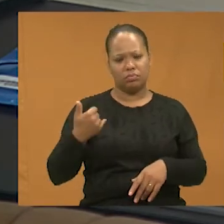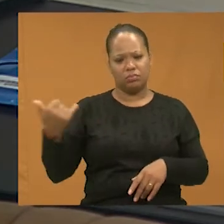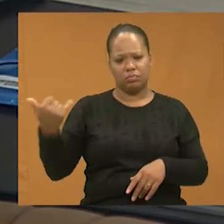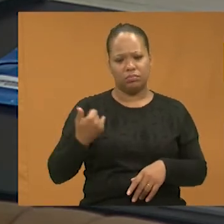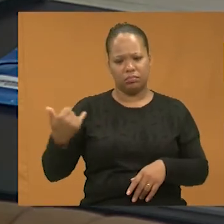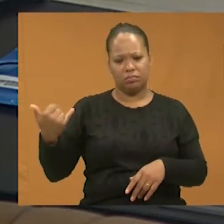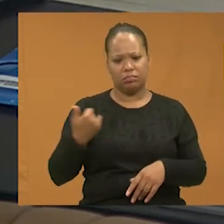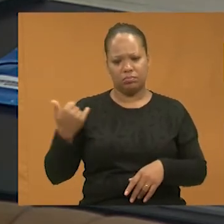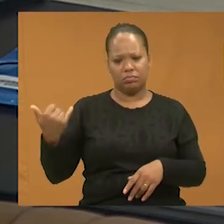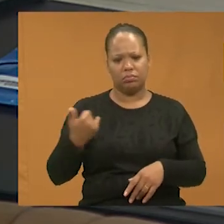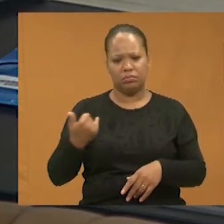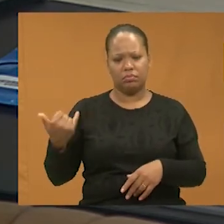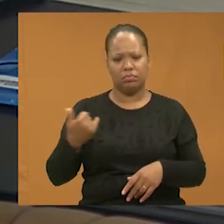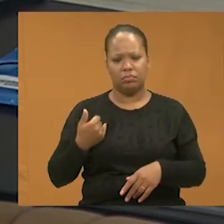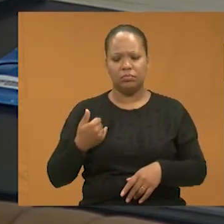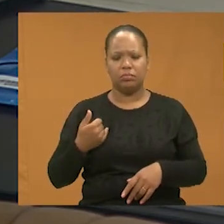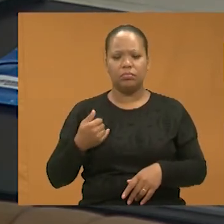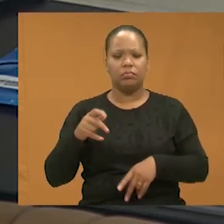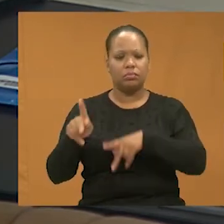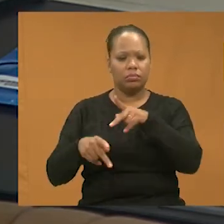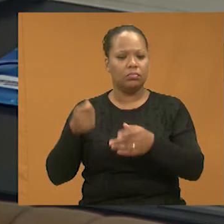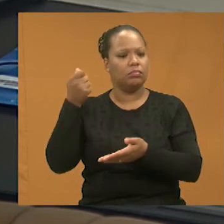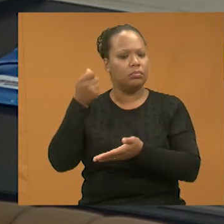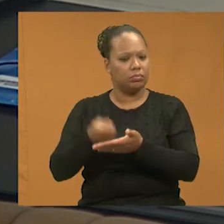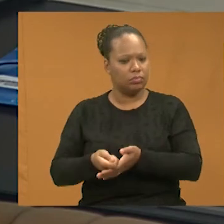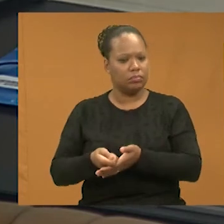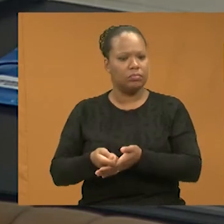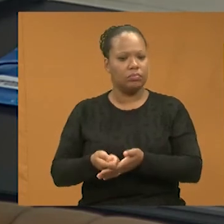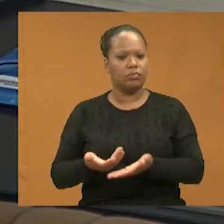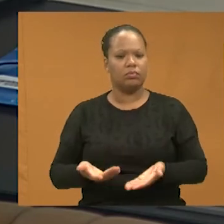de cobrar, porque o povo paga, o vereador é para cobrar mesmo.